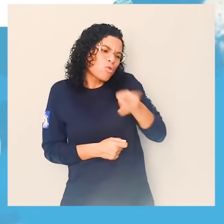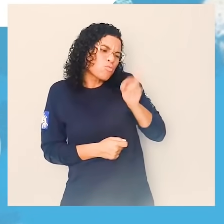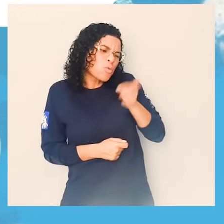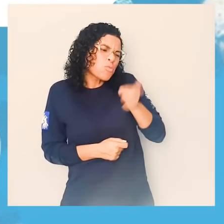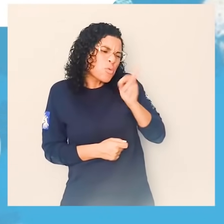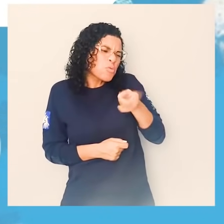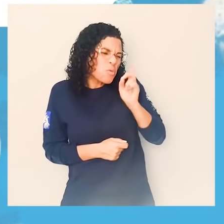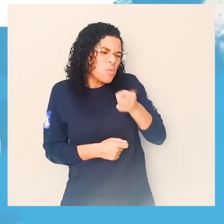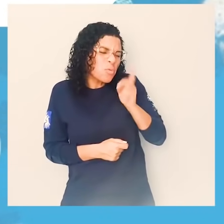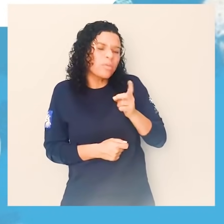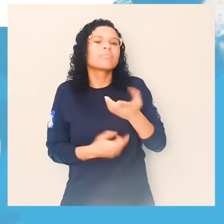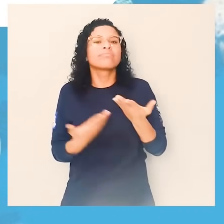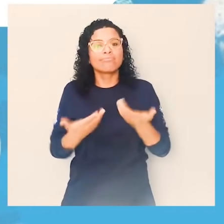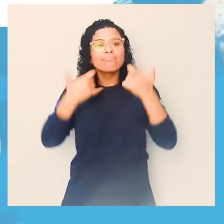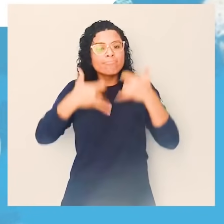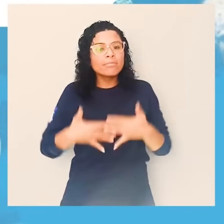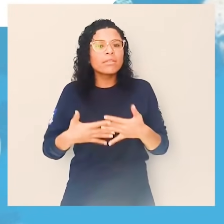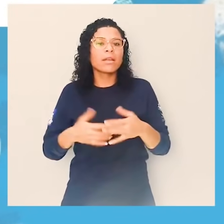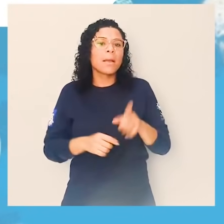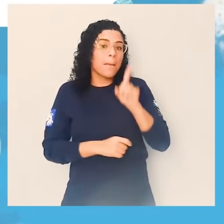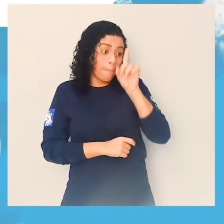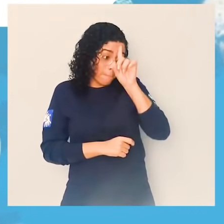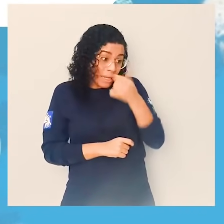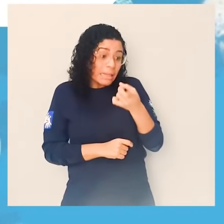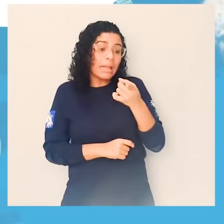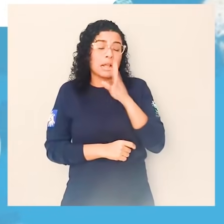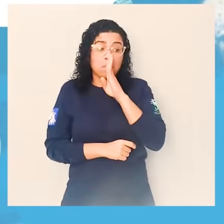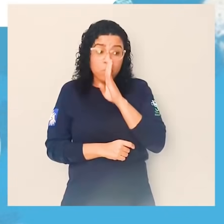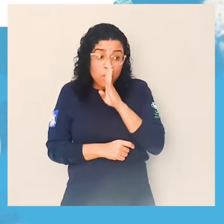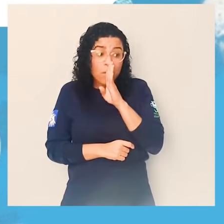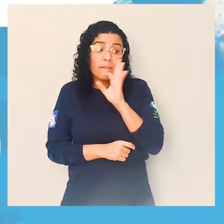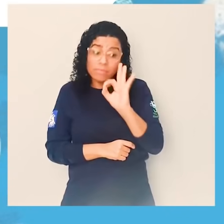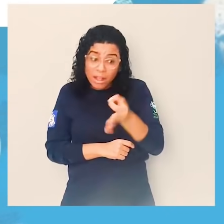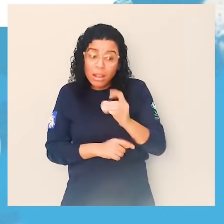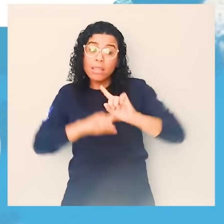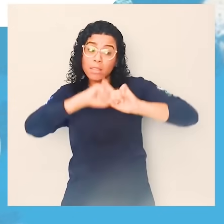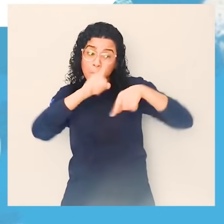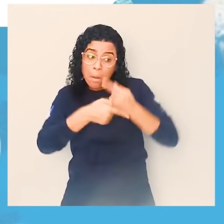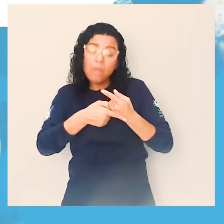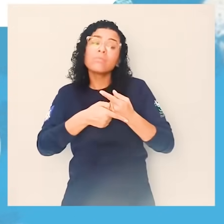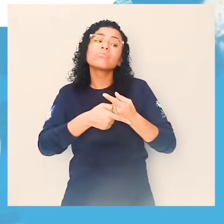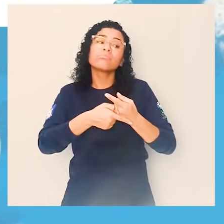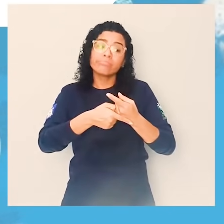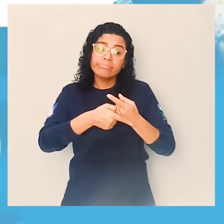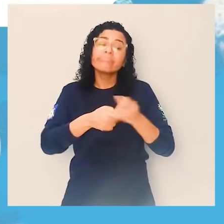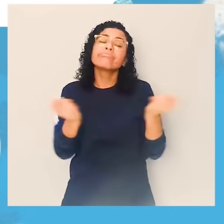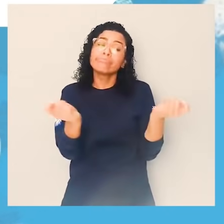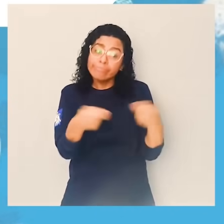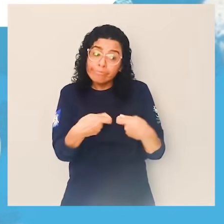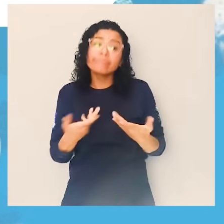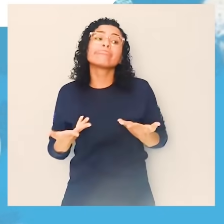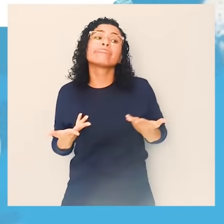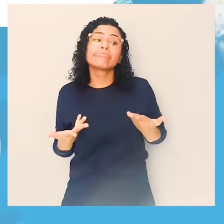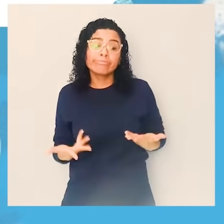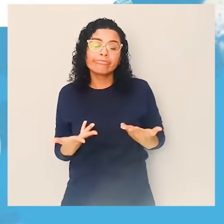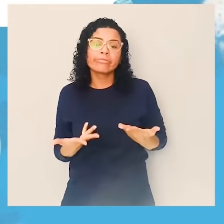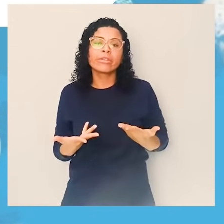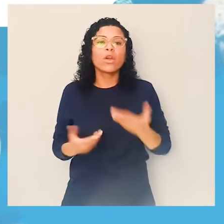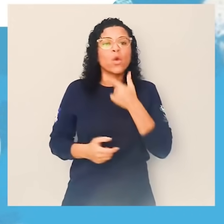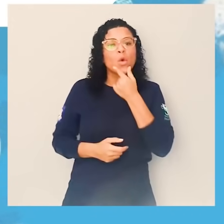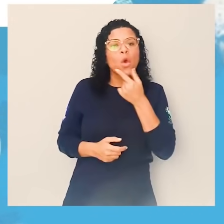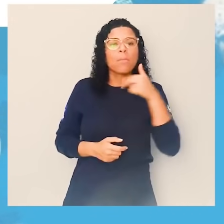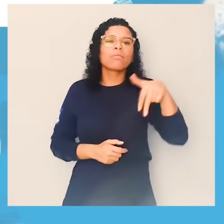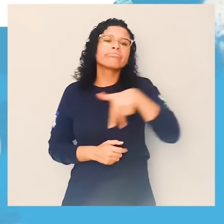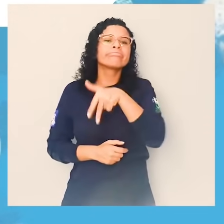reizinho. Pois é, ele dizia, vai mandando calar a boca, não é? Depois aguenta, é isso que dá. E o